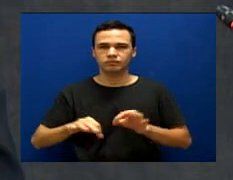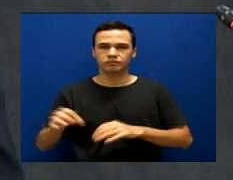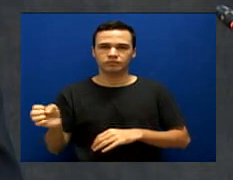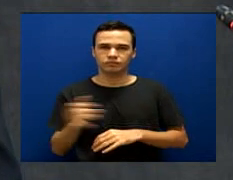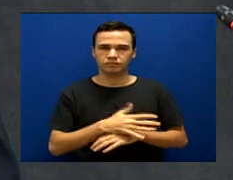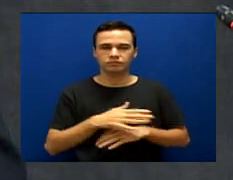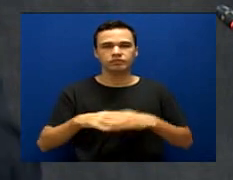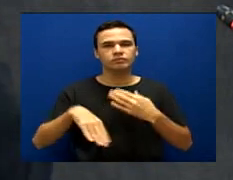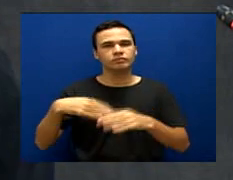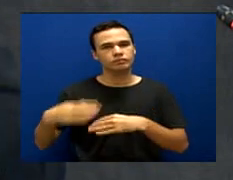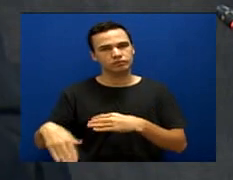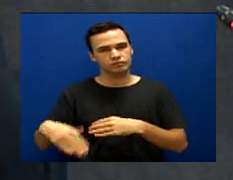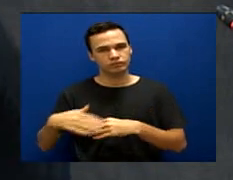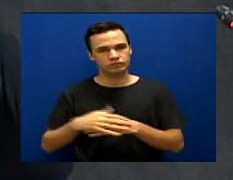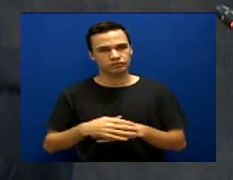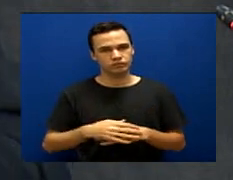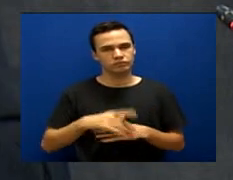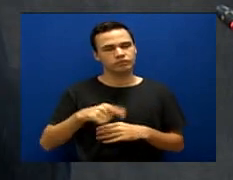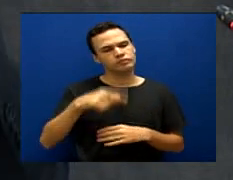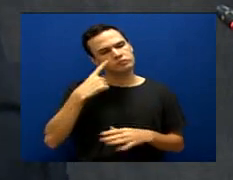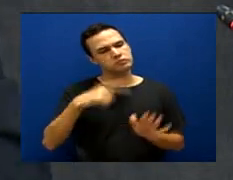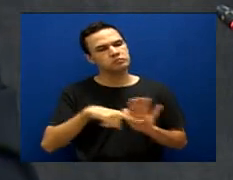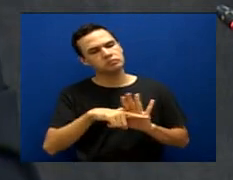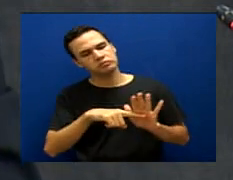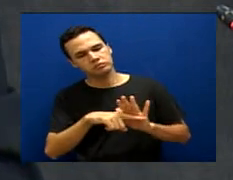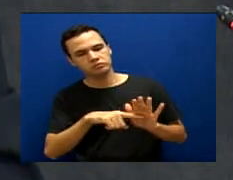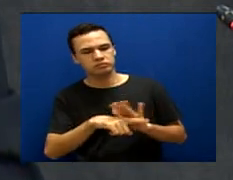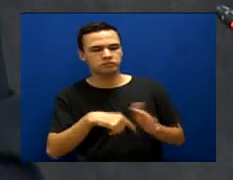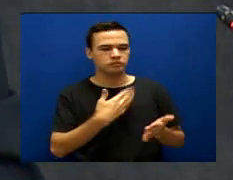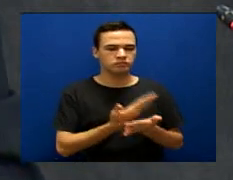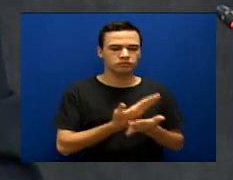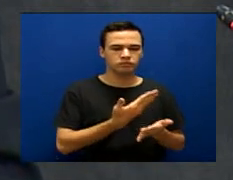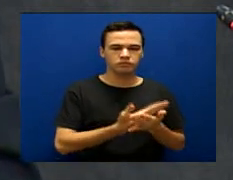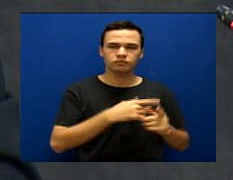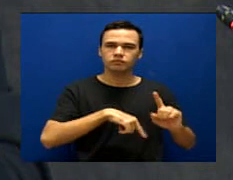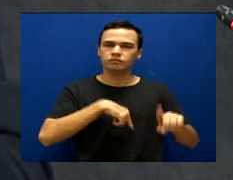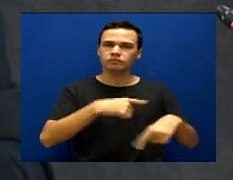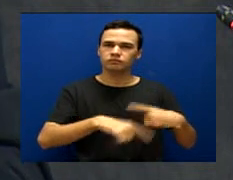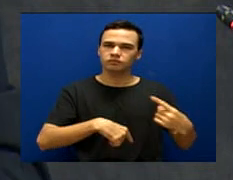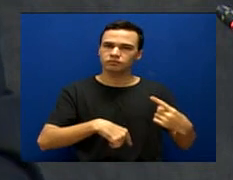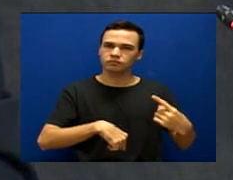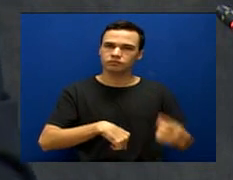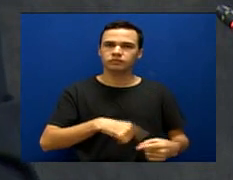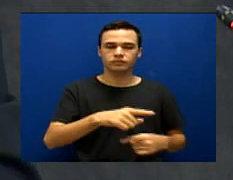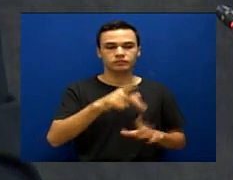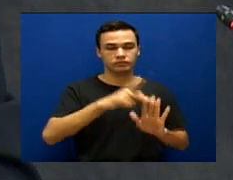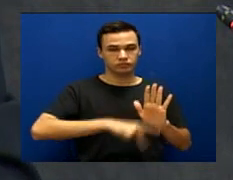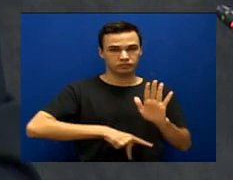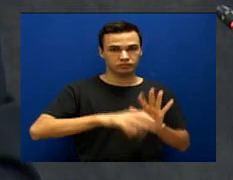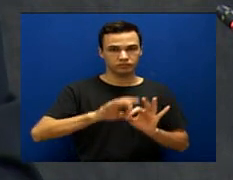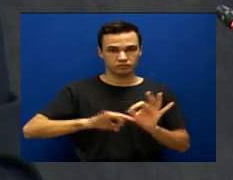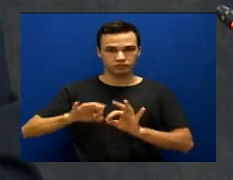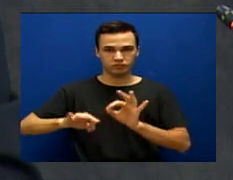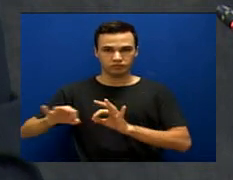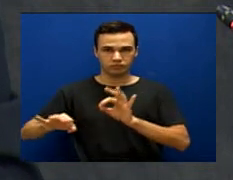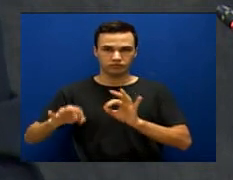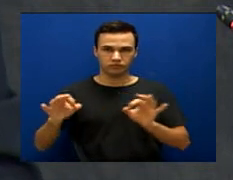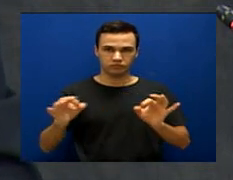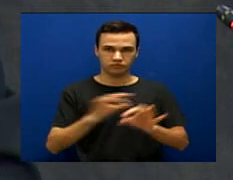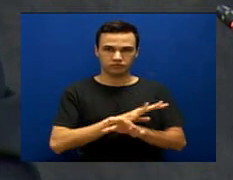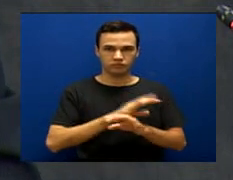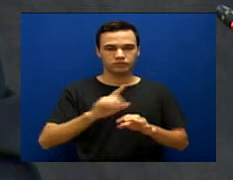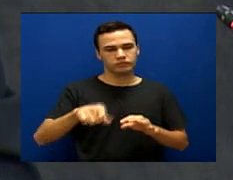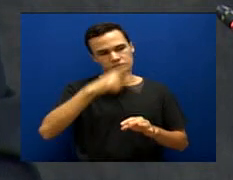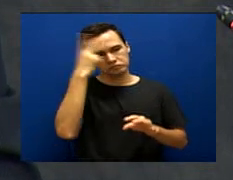né, desse levantamento de dados, dessas ações, etc., desse planejamento que deve fazer, conjunto com